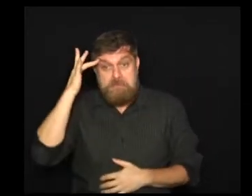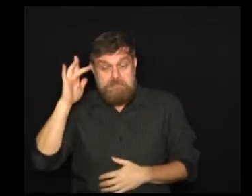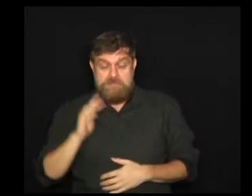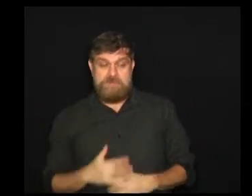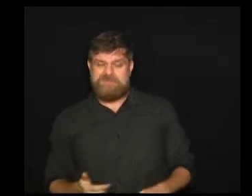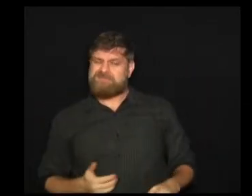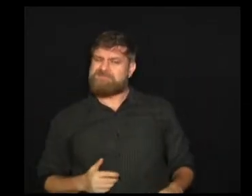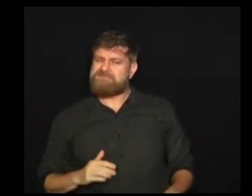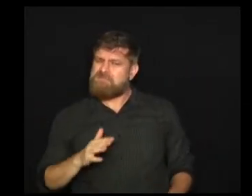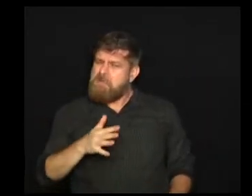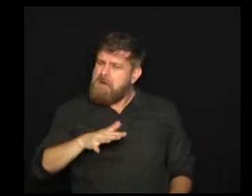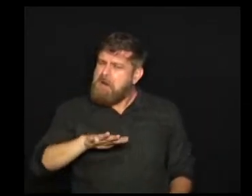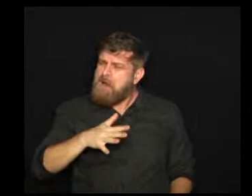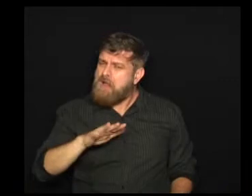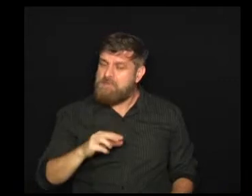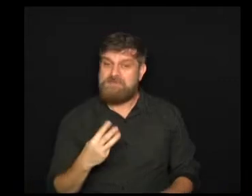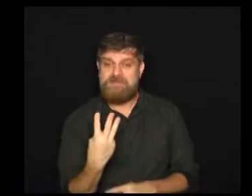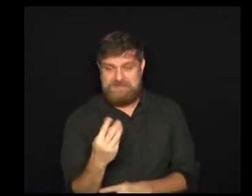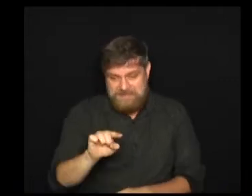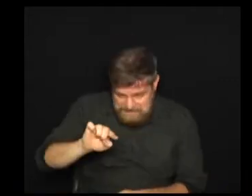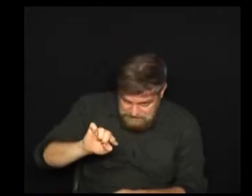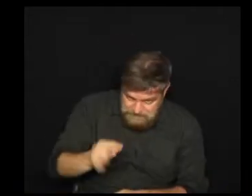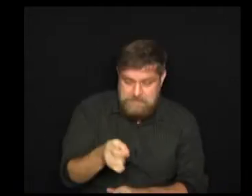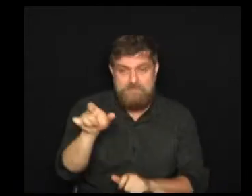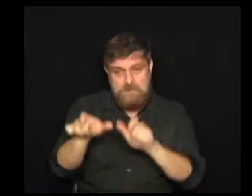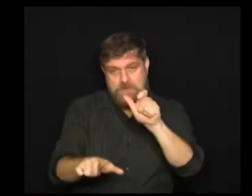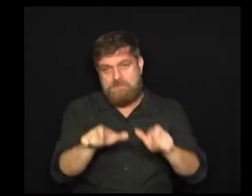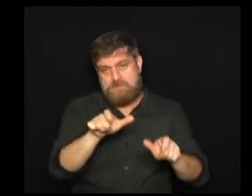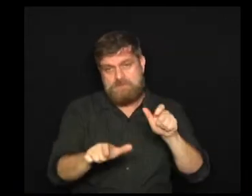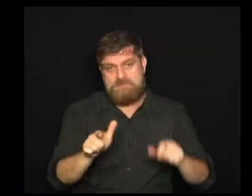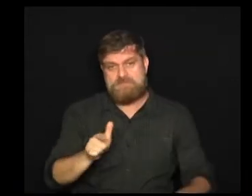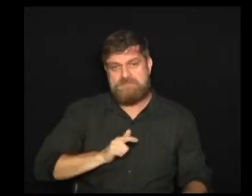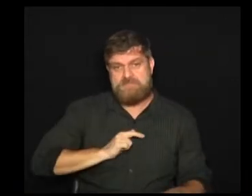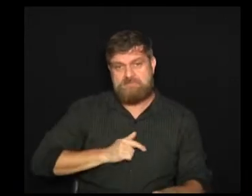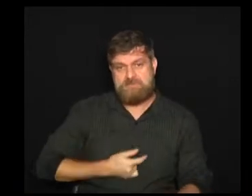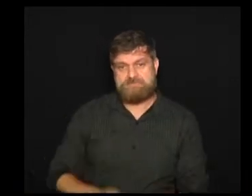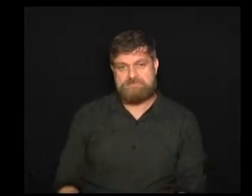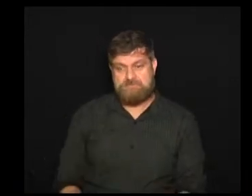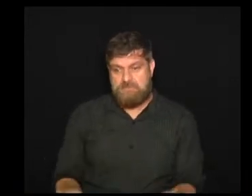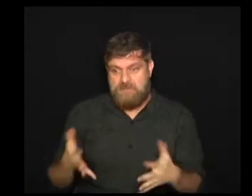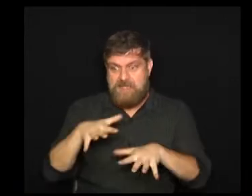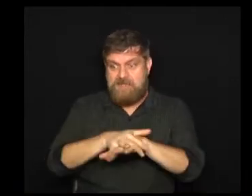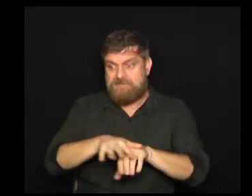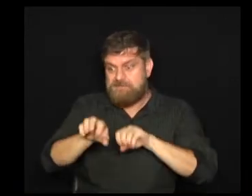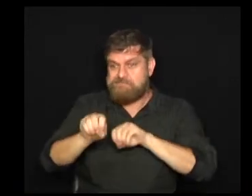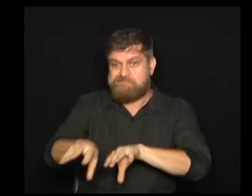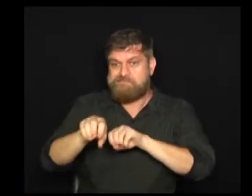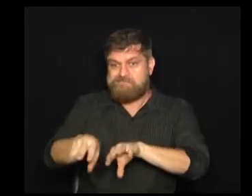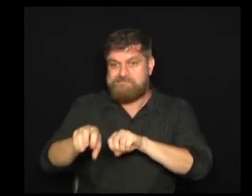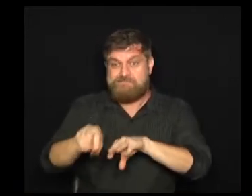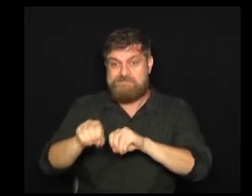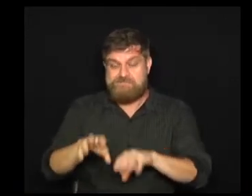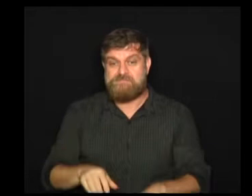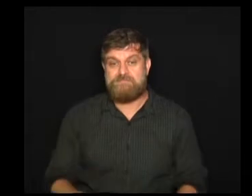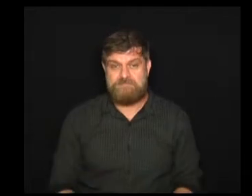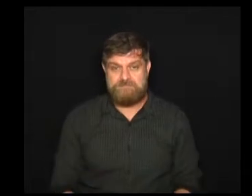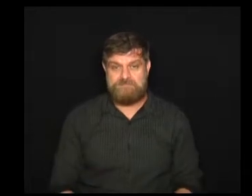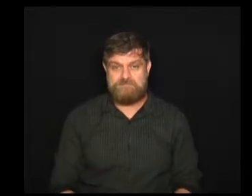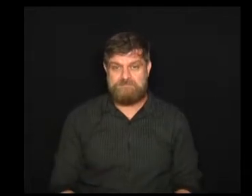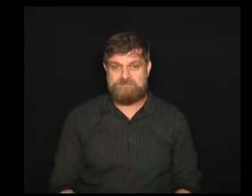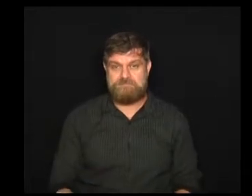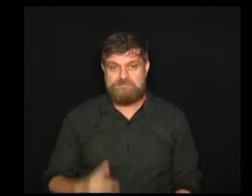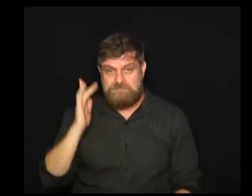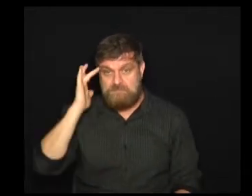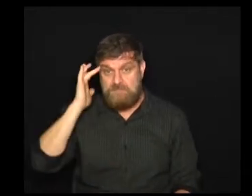com segurança, 3.000 pessoas receberam essa mensagem de inclusão levada por essas crianças. Isso a gente